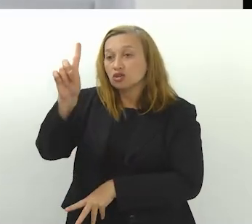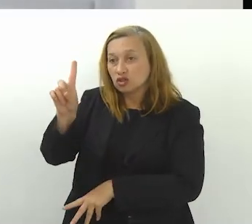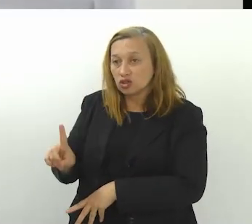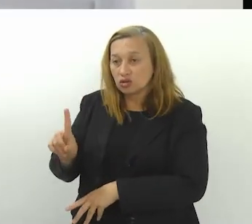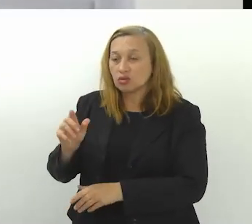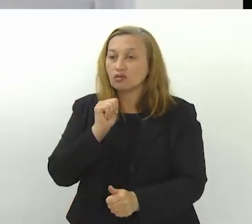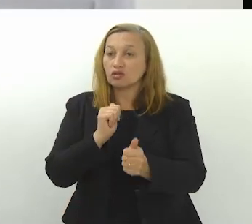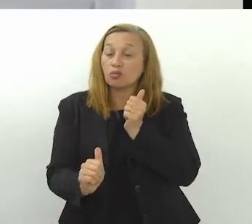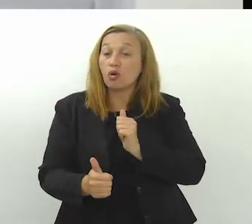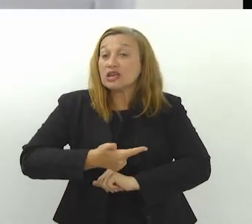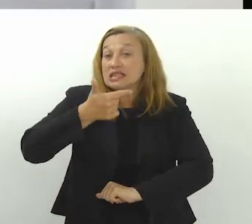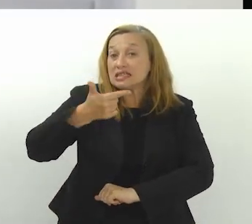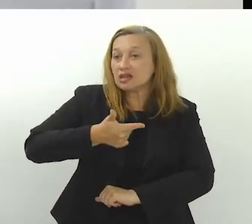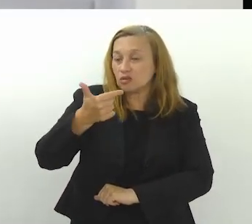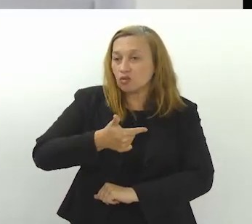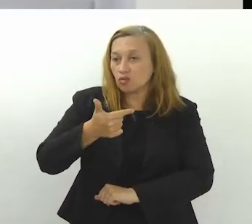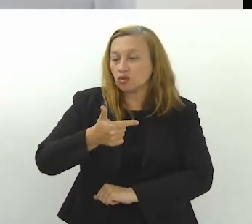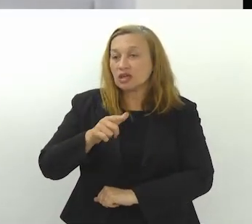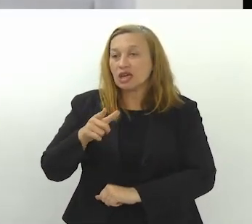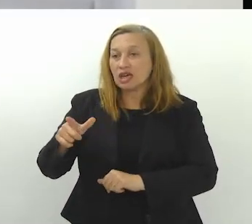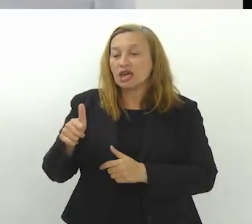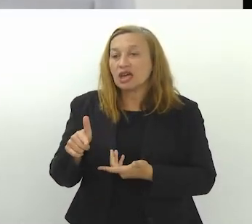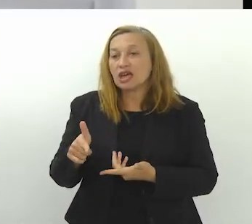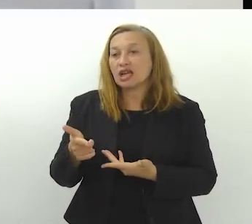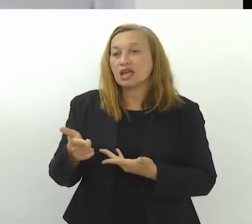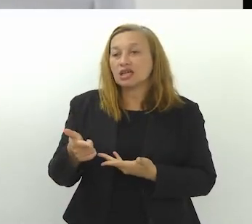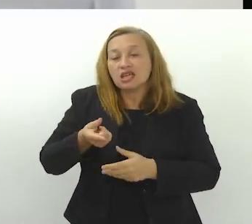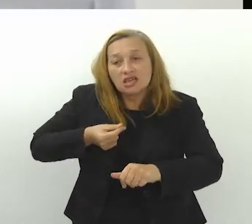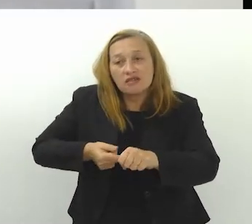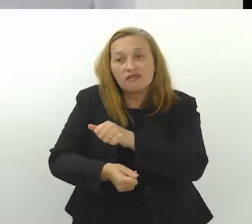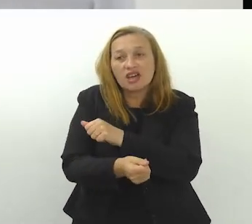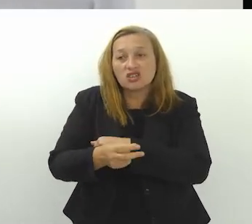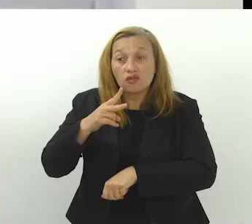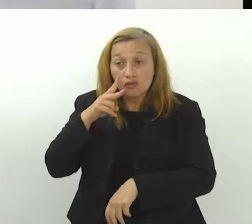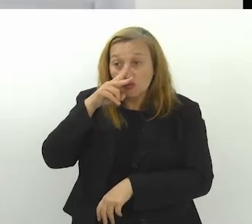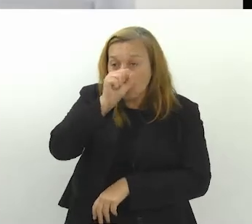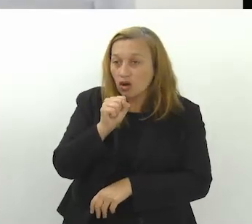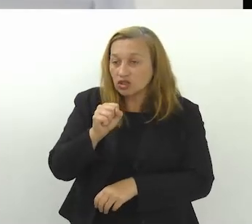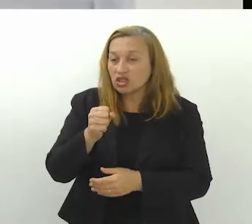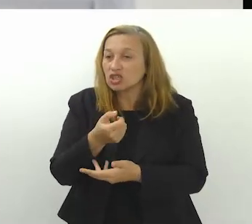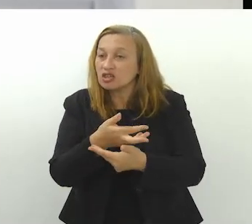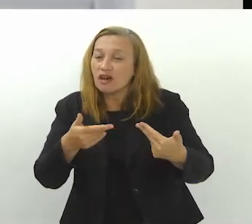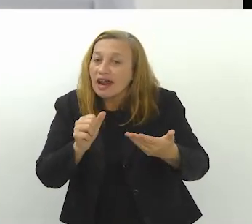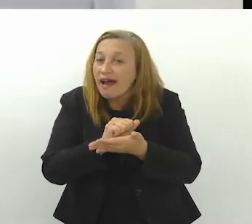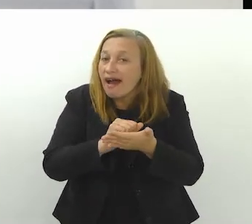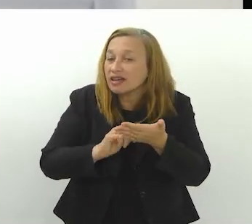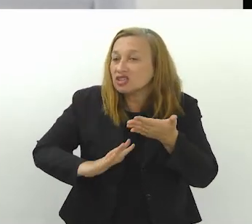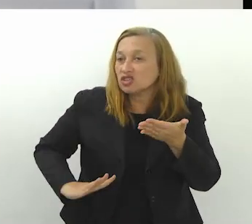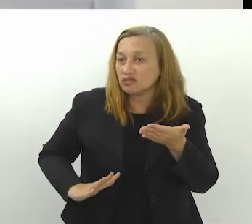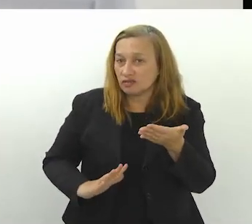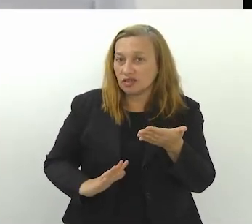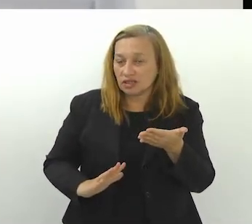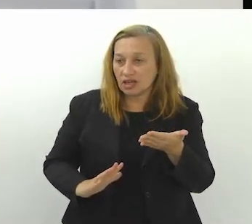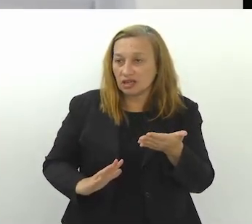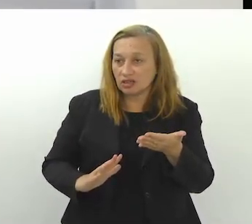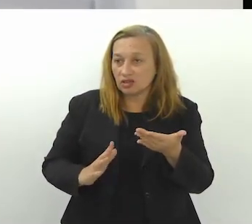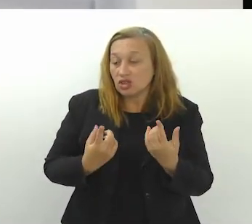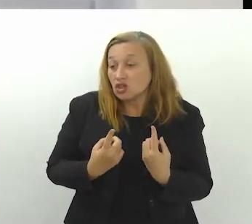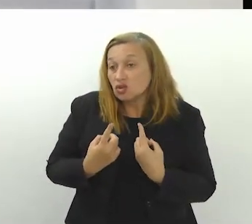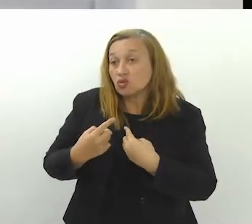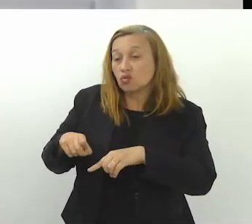segundo, né, como eu já havia antecipado, eles investem muito fortemente em uma série de atividades, né,